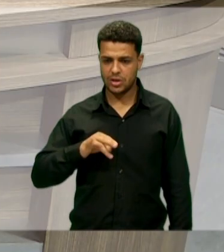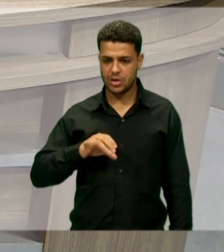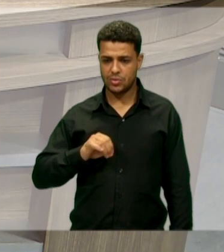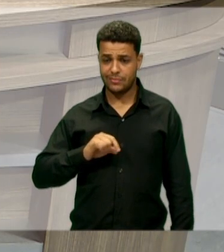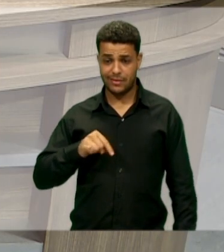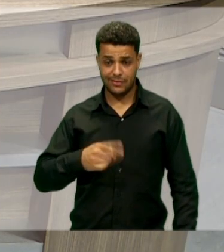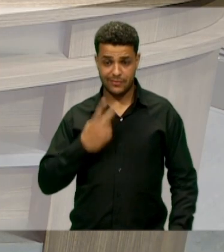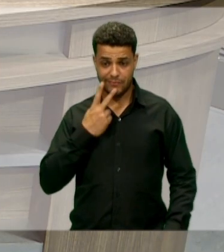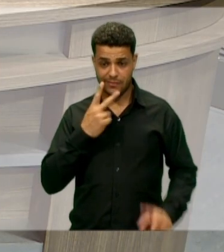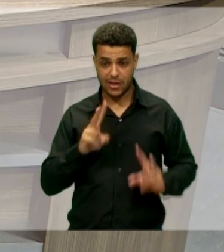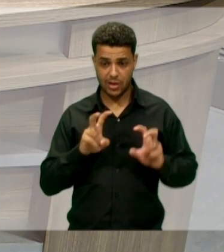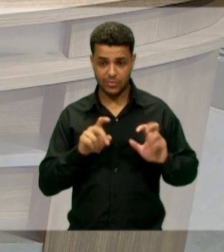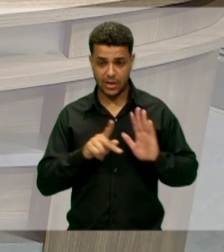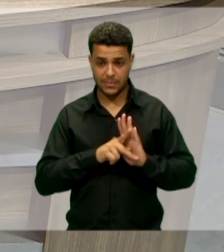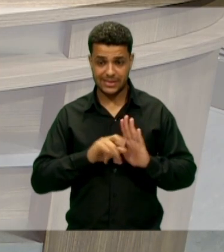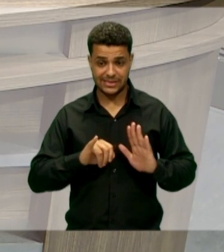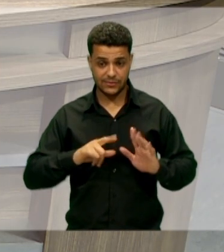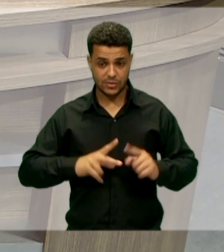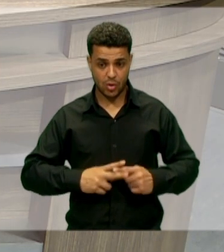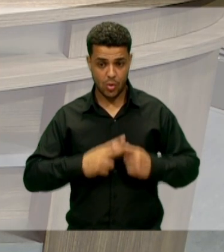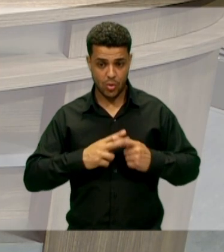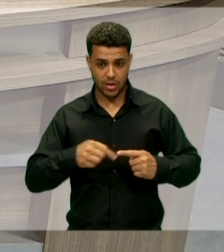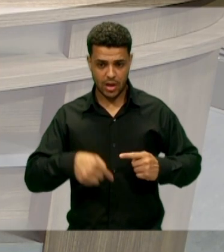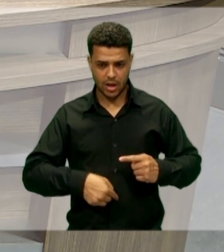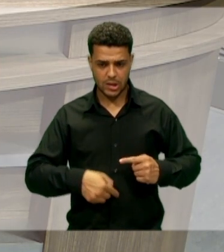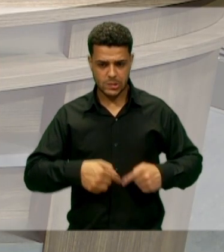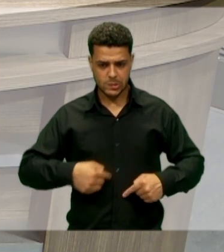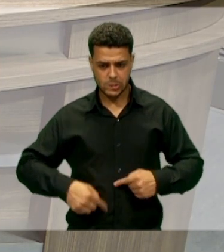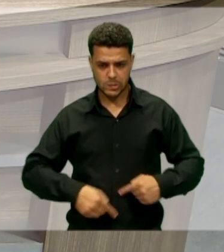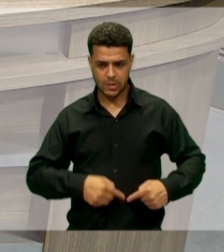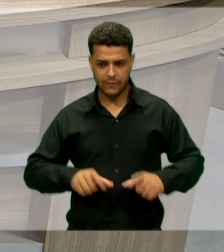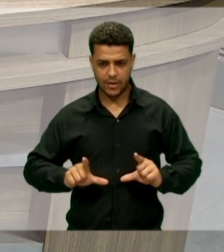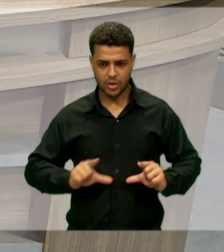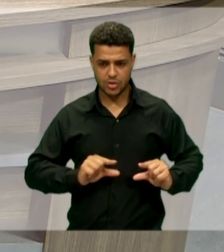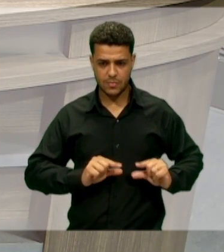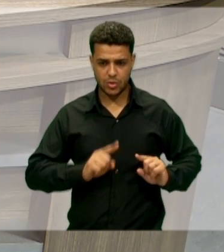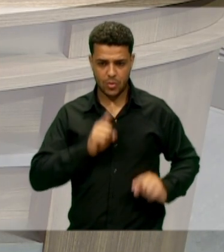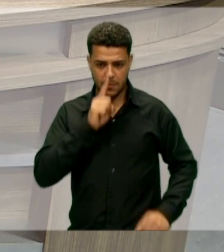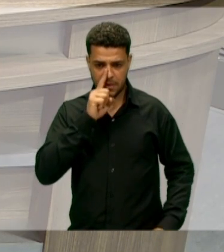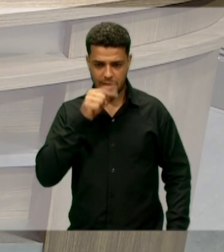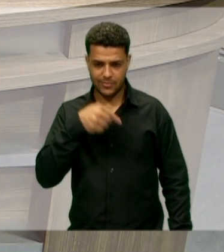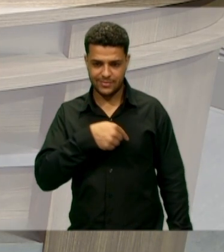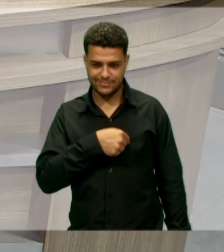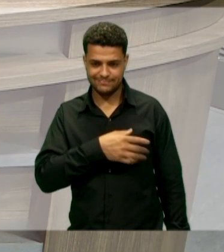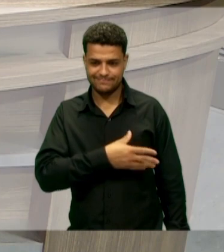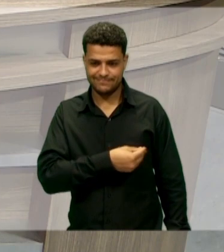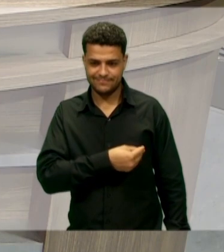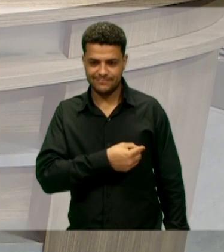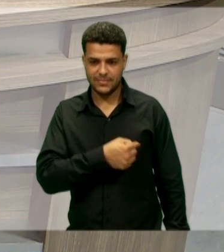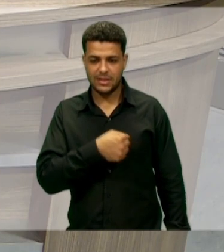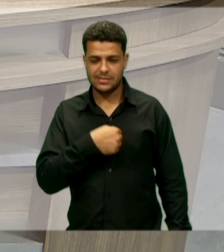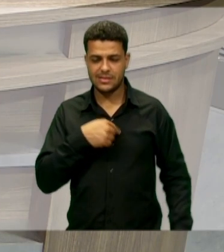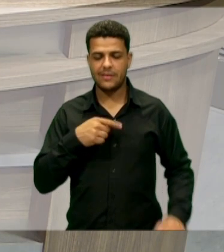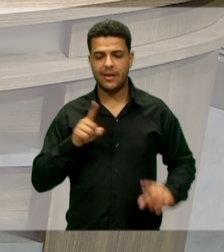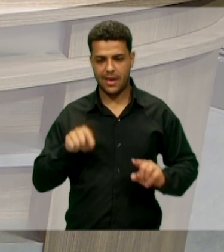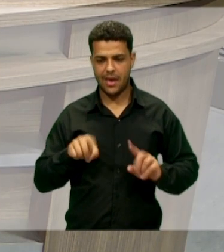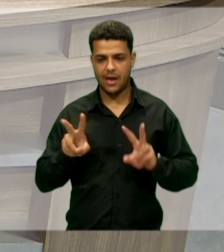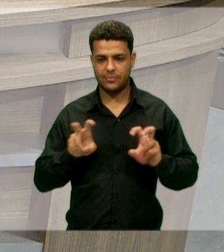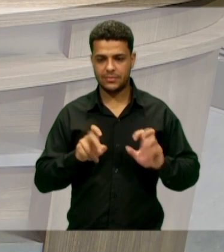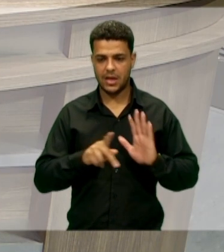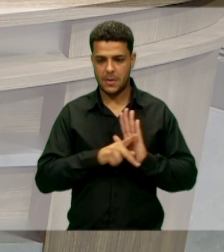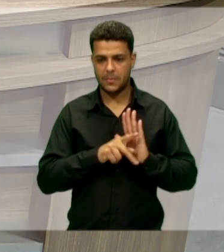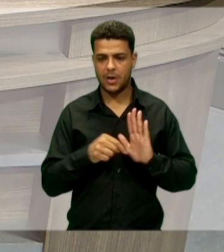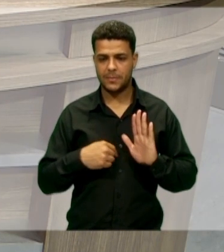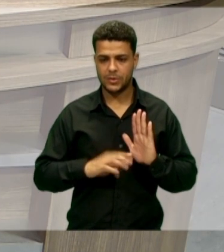de mama. Se você corrigir esse microbioma intestinal, você diminui o risco. Então, a amamentação, microbioma, são fatores também que